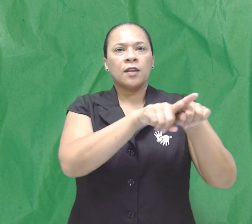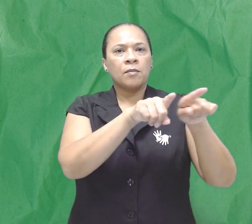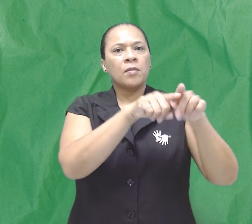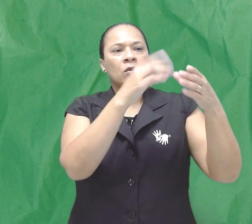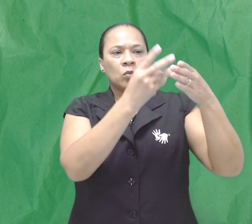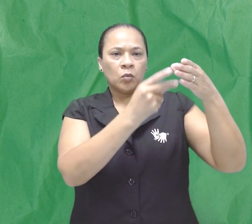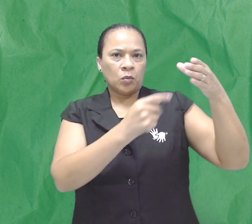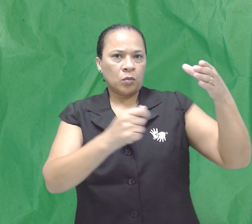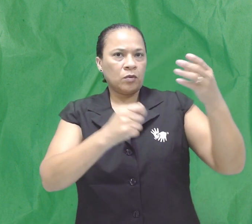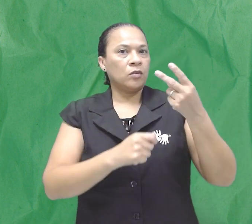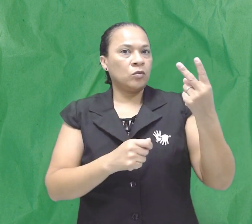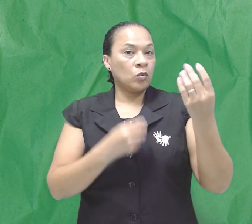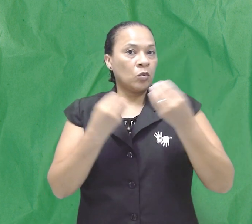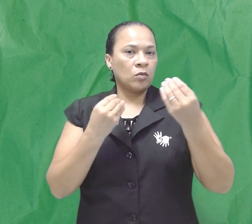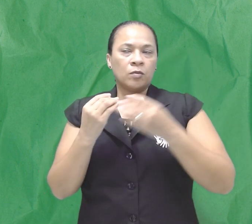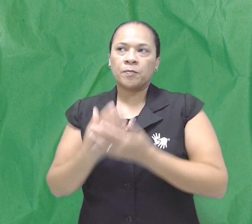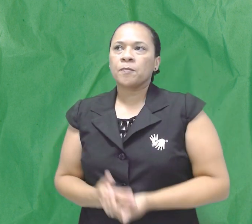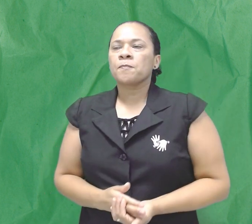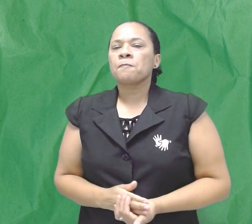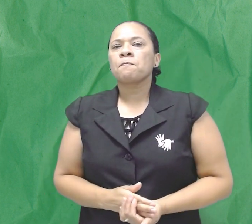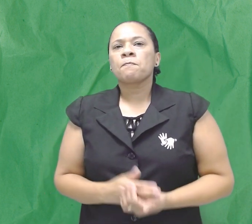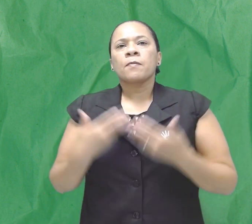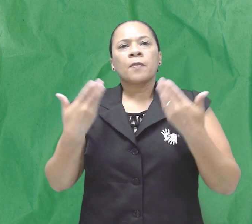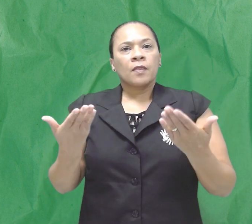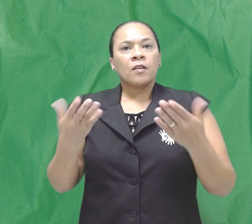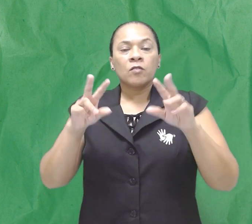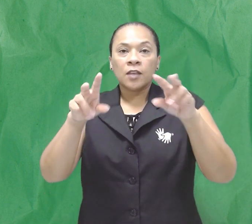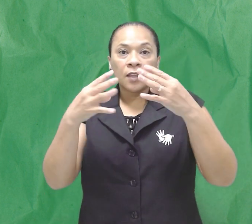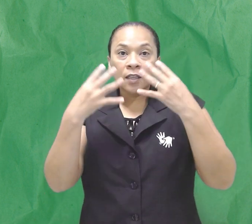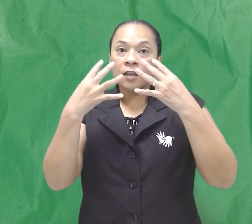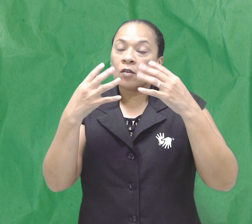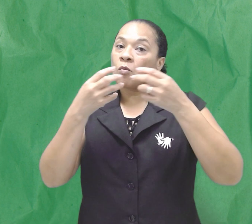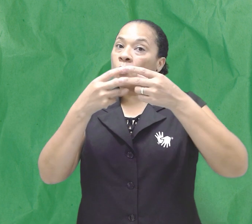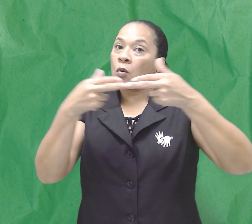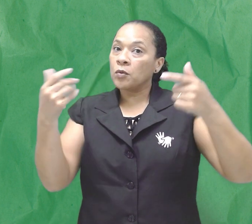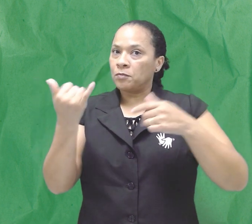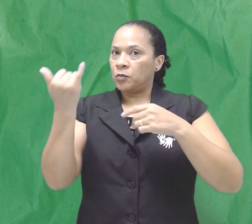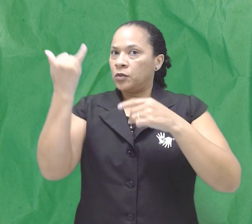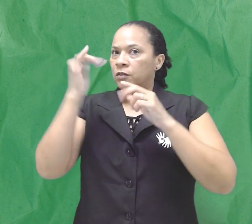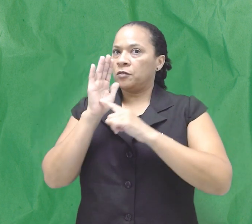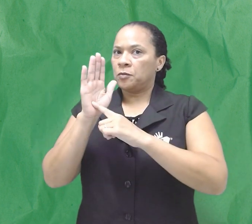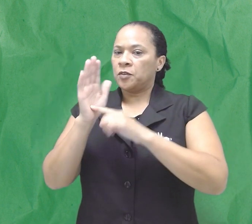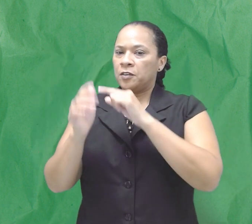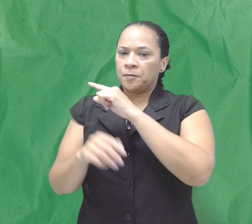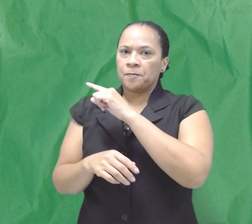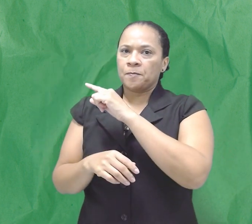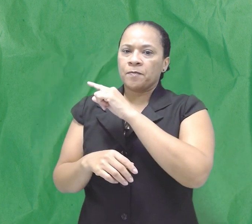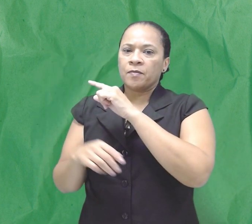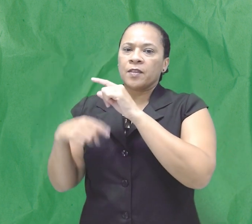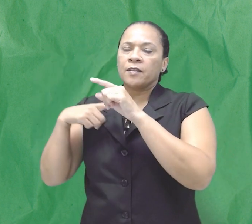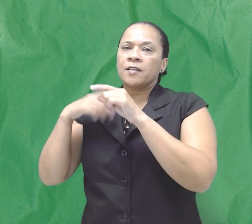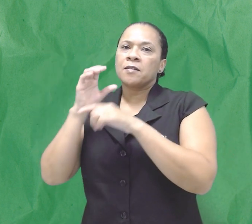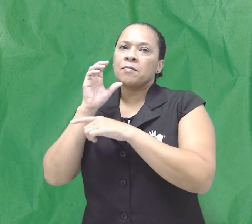aqui, pessoal, chamar a atenção de vocês para um detalhe, pegando aqui essa primeira expressão aqui